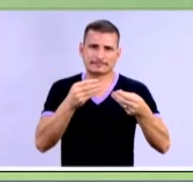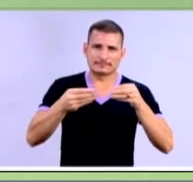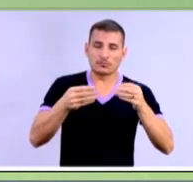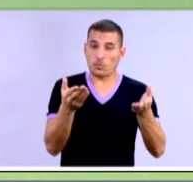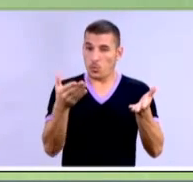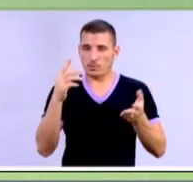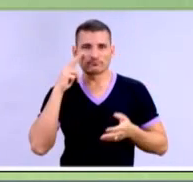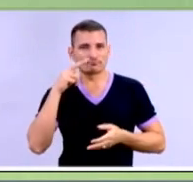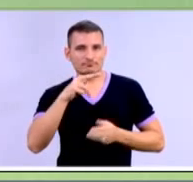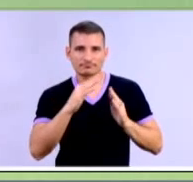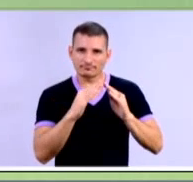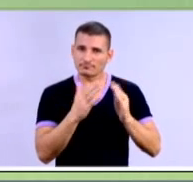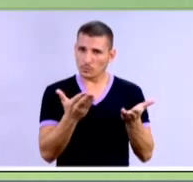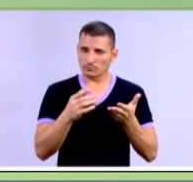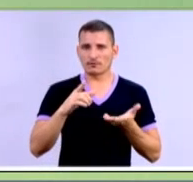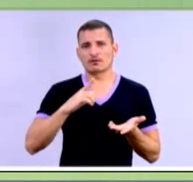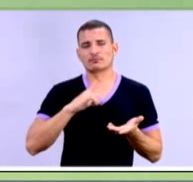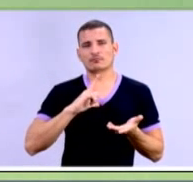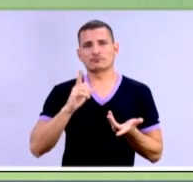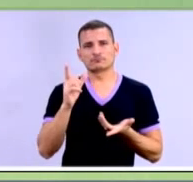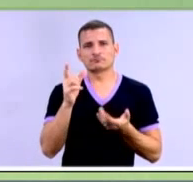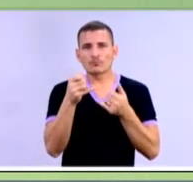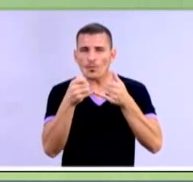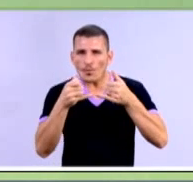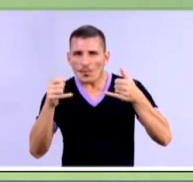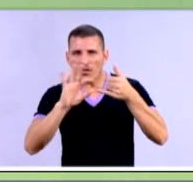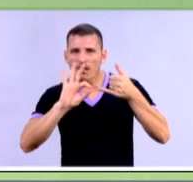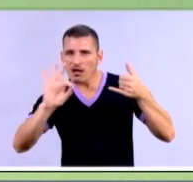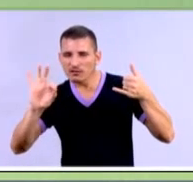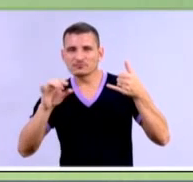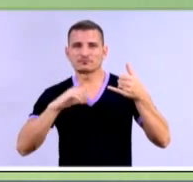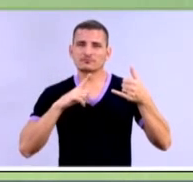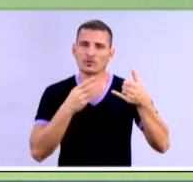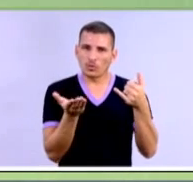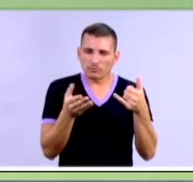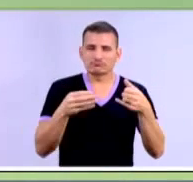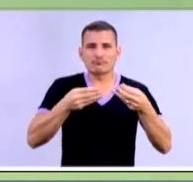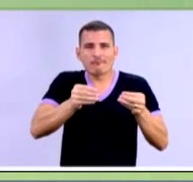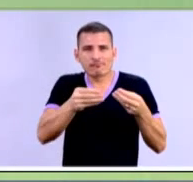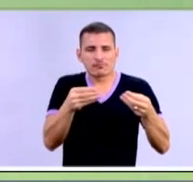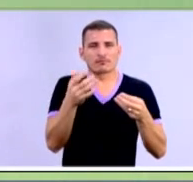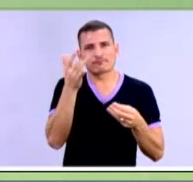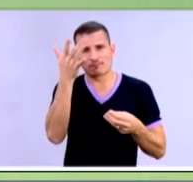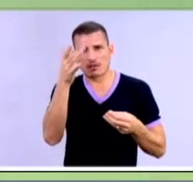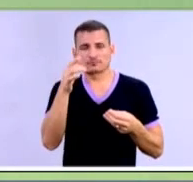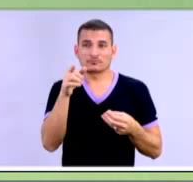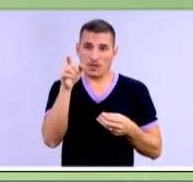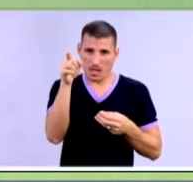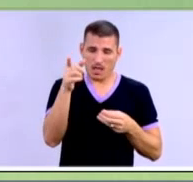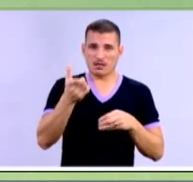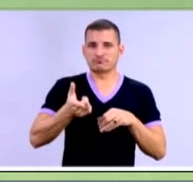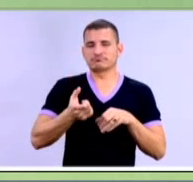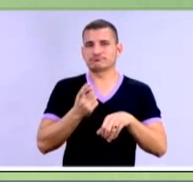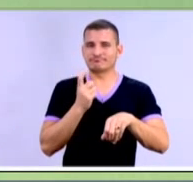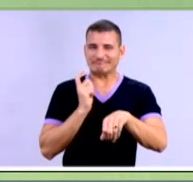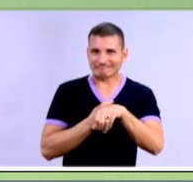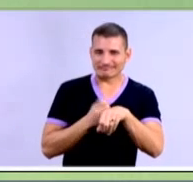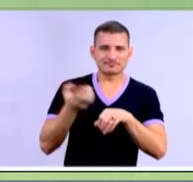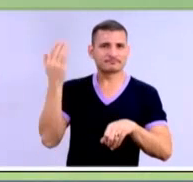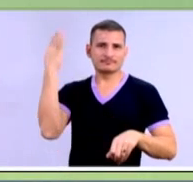nas antenas, são cabos já menores, mais finos, certo? Então ele é um cabo mais duro que os mais